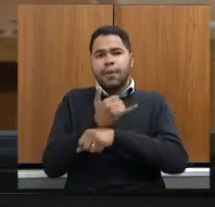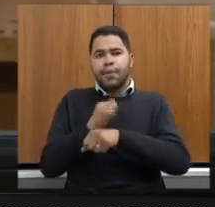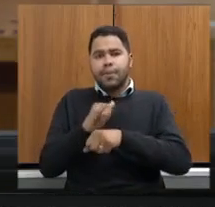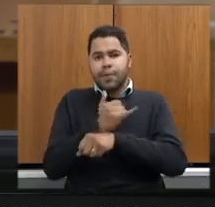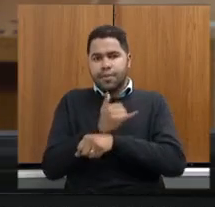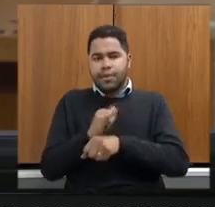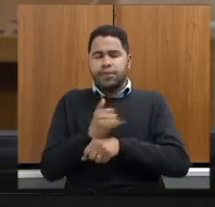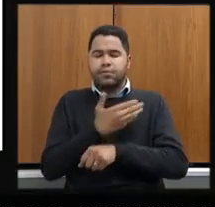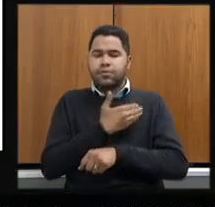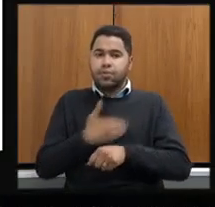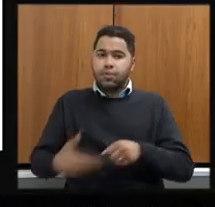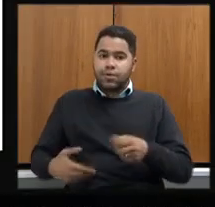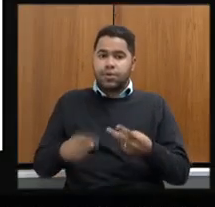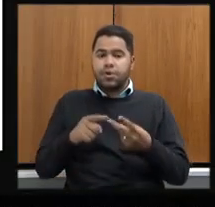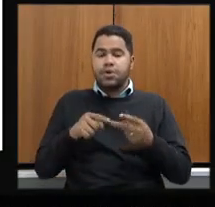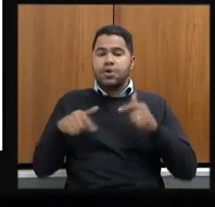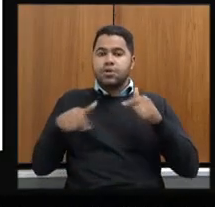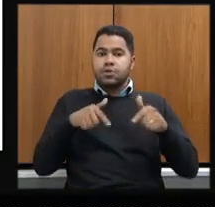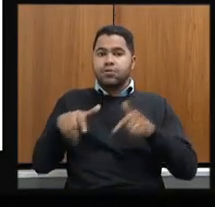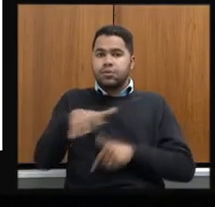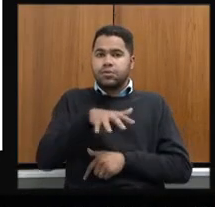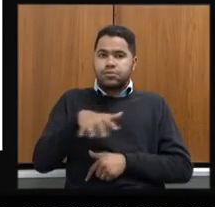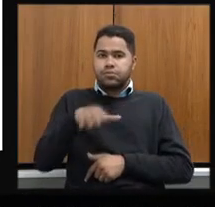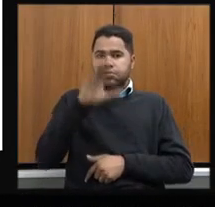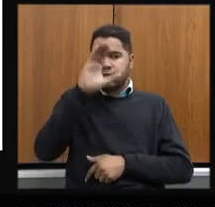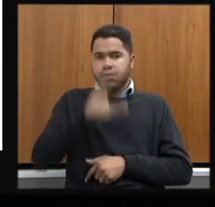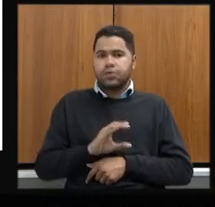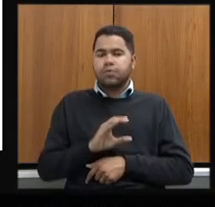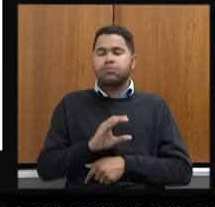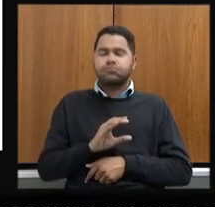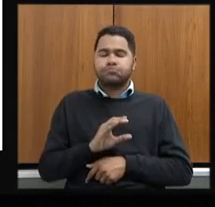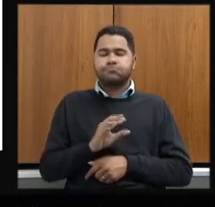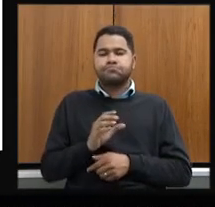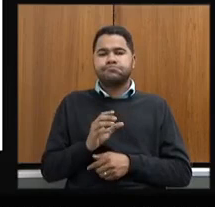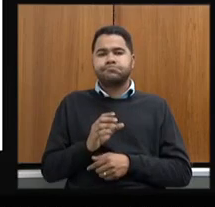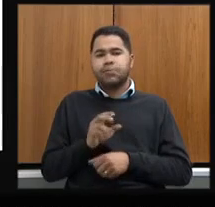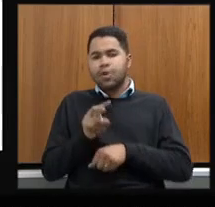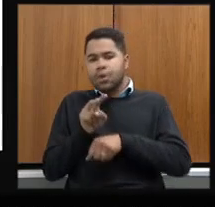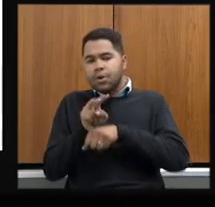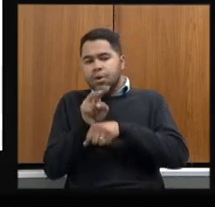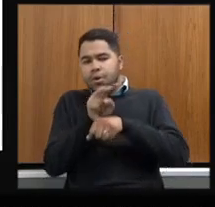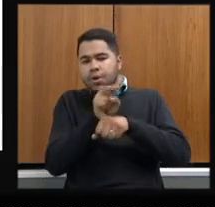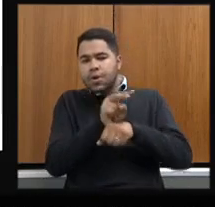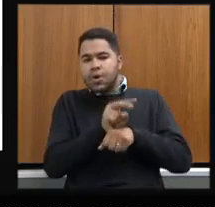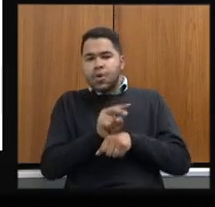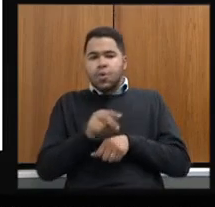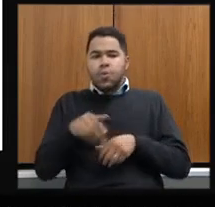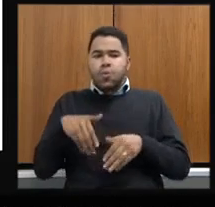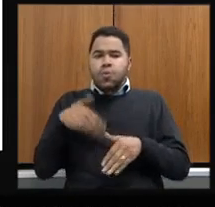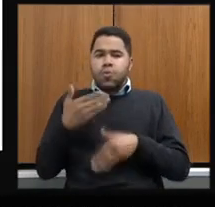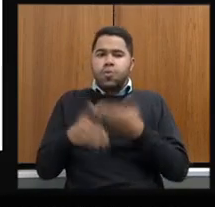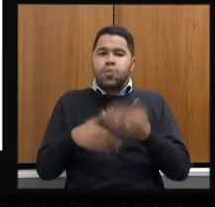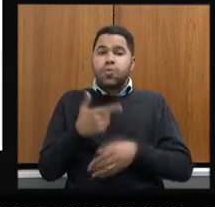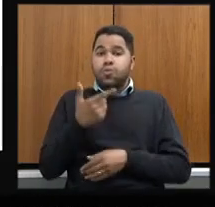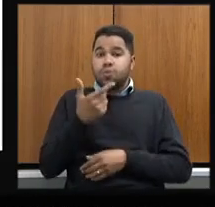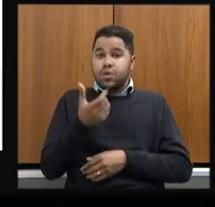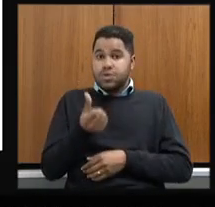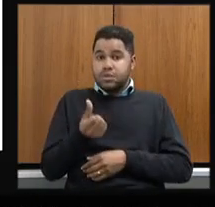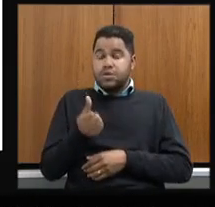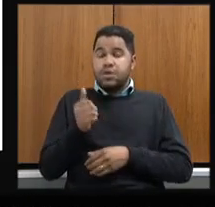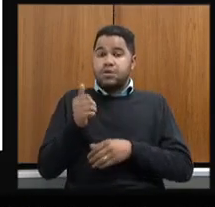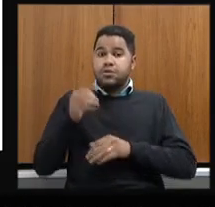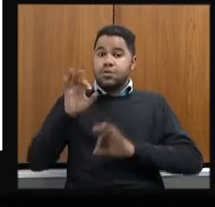governança e serviços ao cidadão a gente realiza o monitoramento intensivo dos 26 projetos